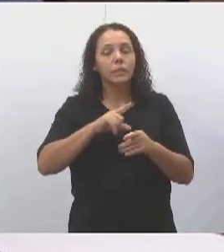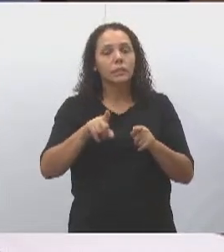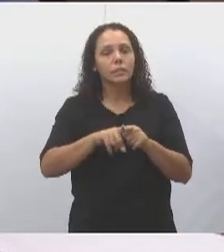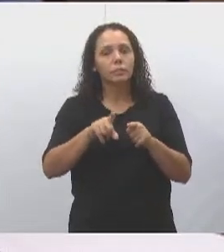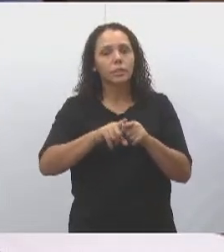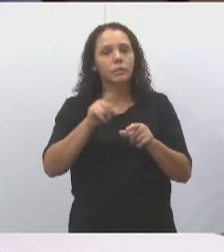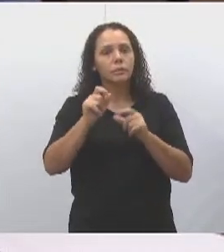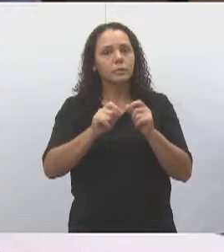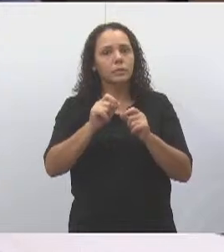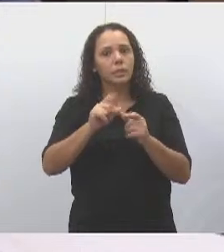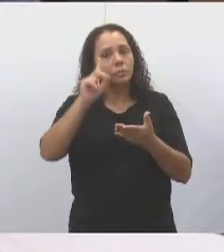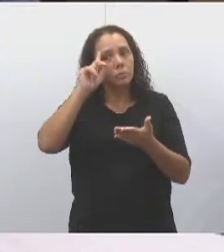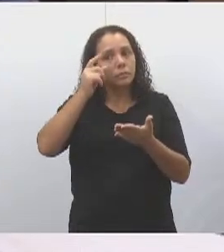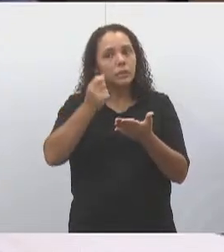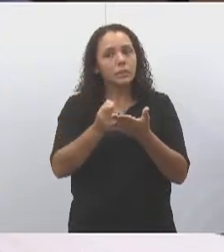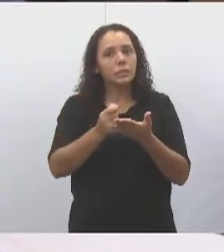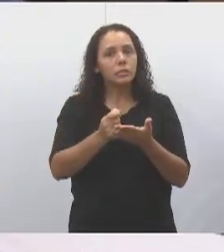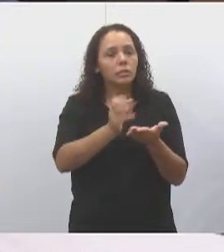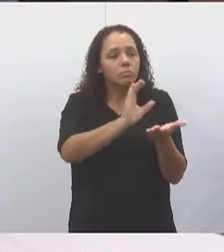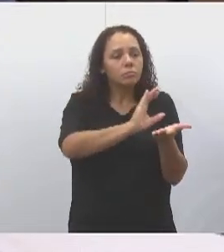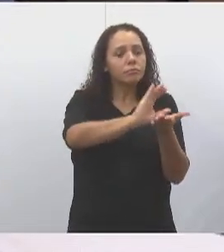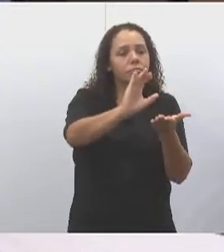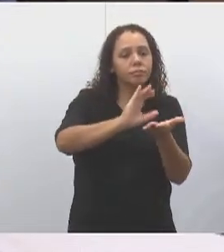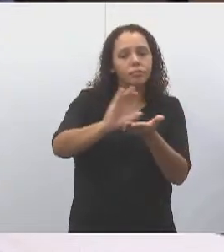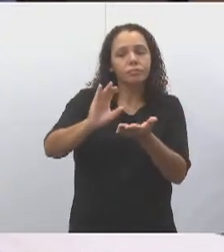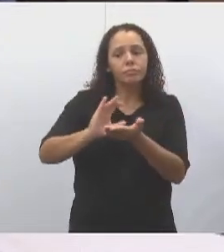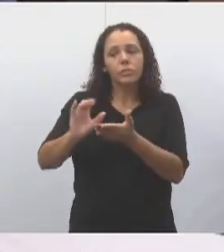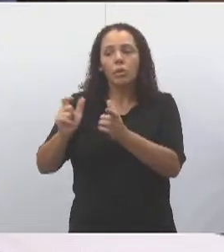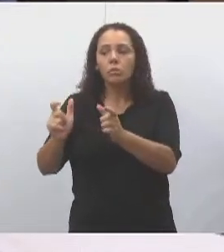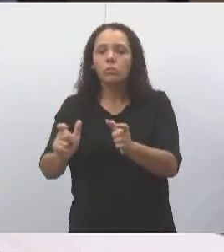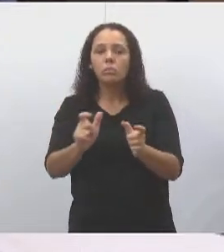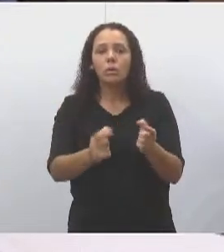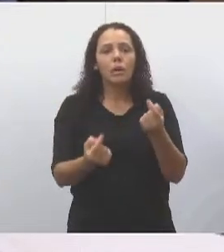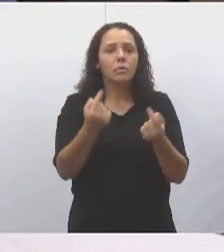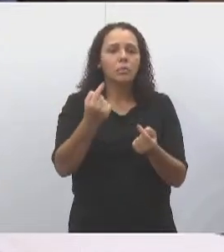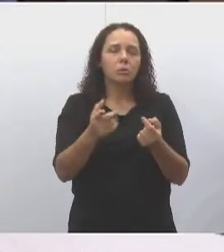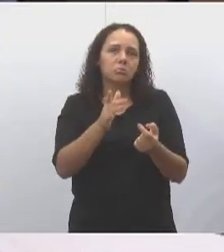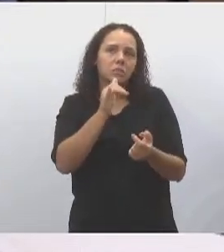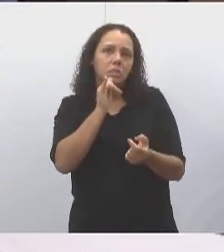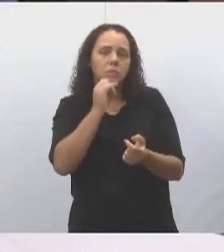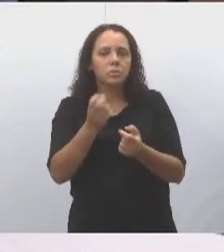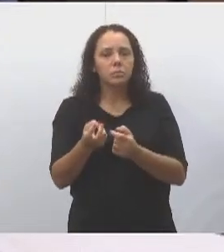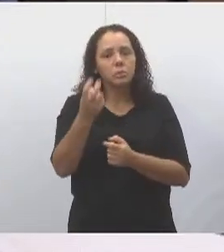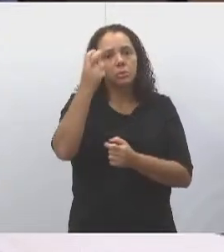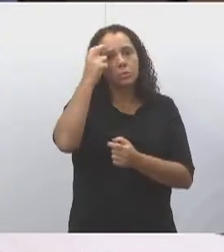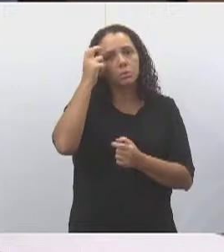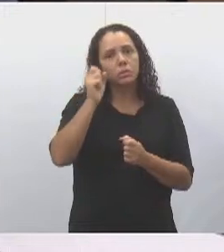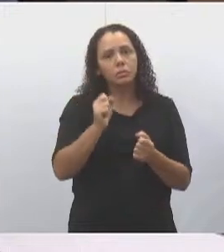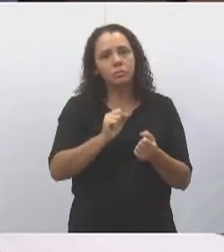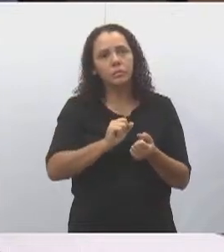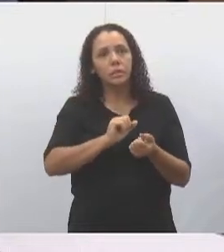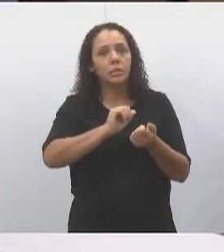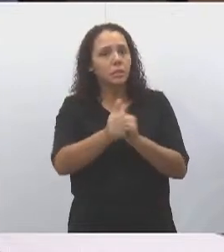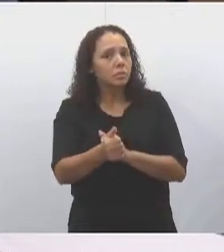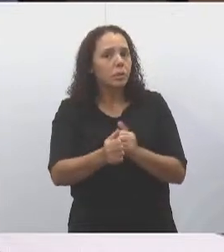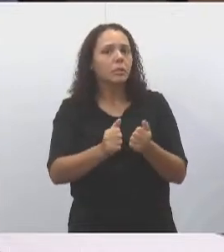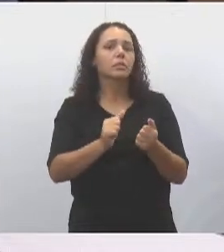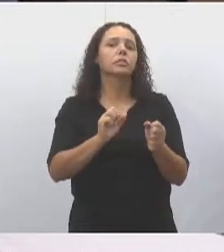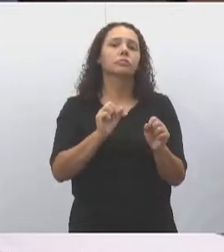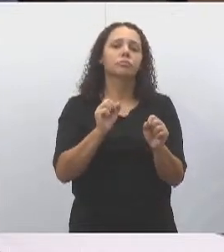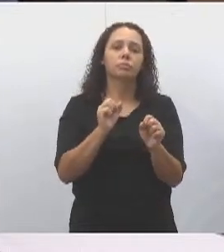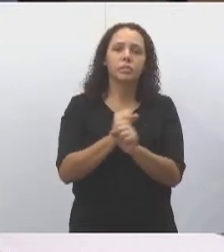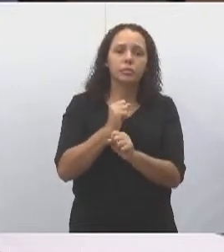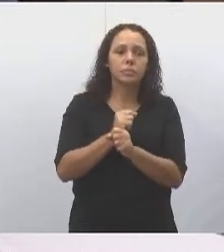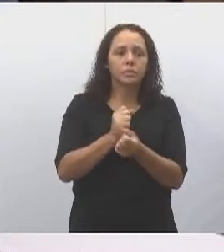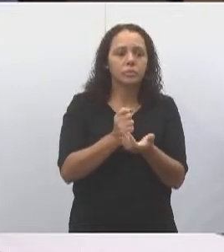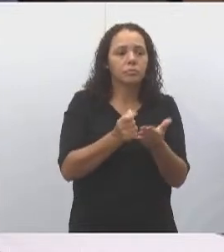impositivas, destinando para os locais necessários, seja para a cultura, para o esporte, para onde a gente quiser, para a infraestrutura,